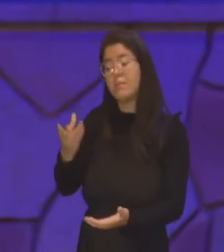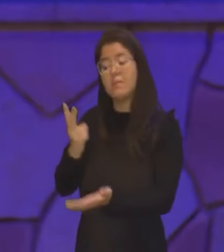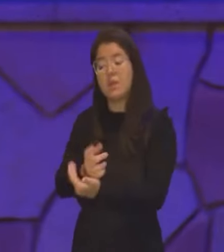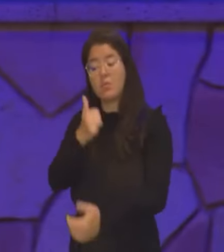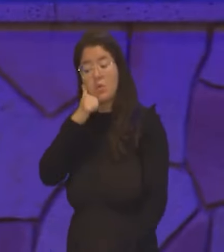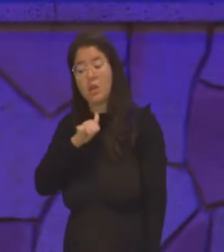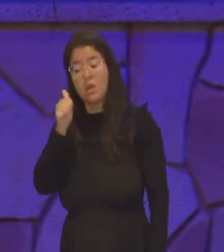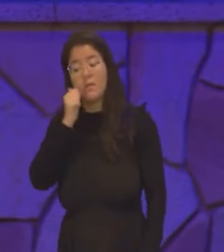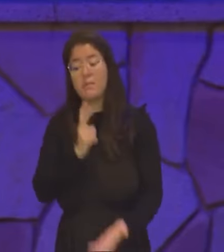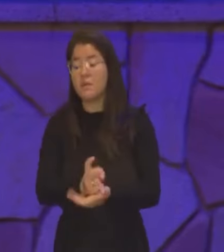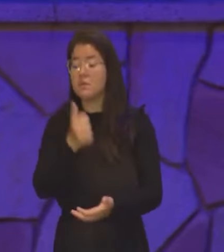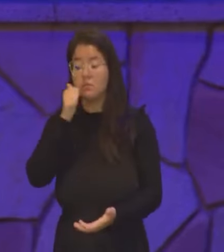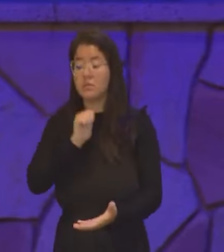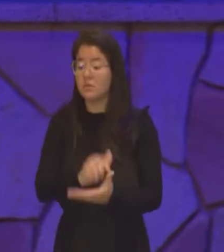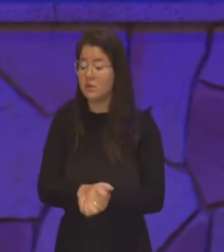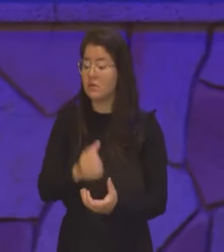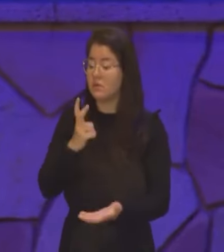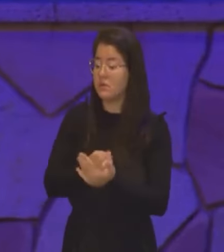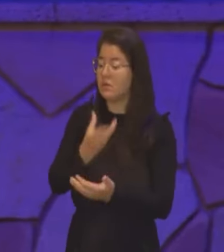esposo.